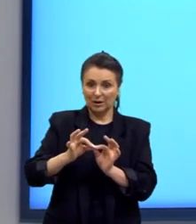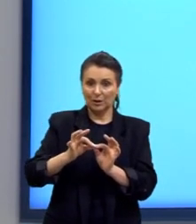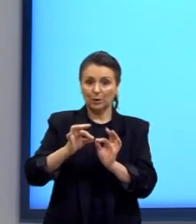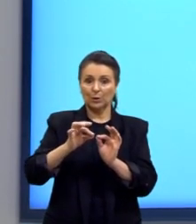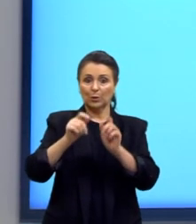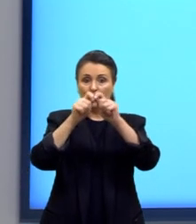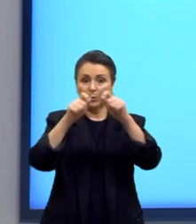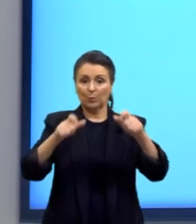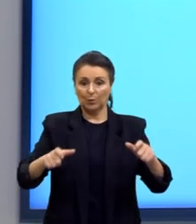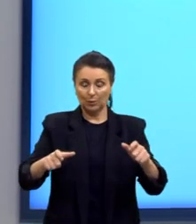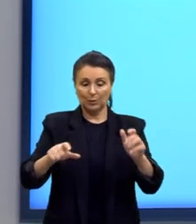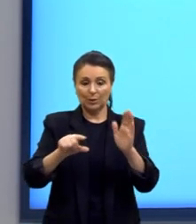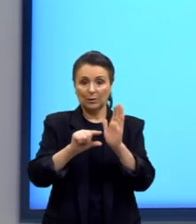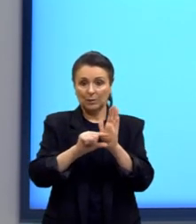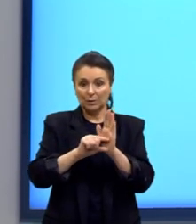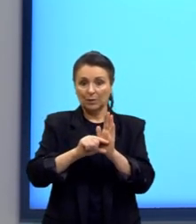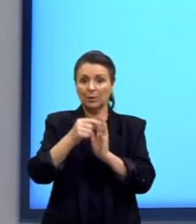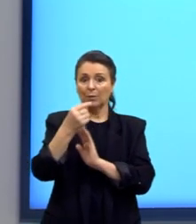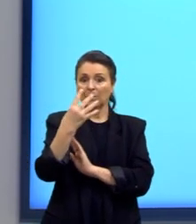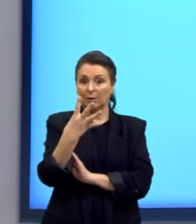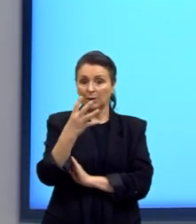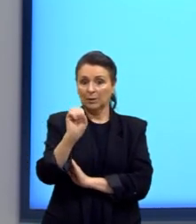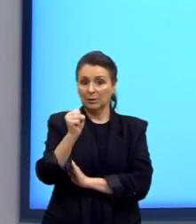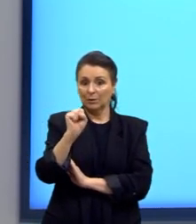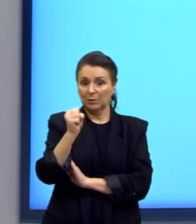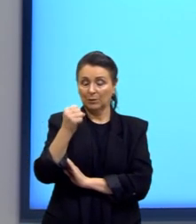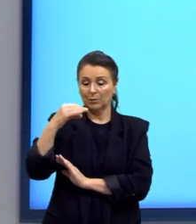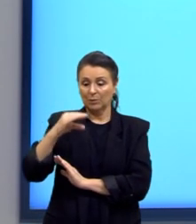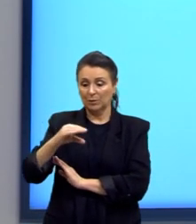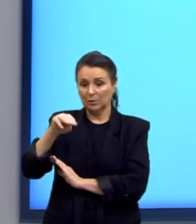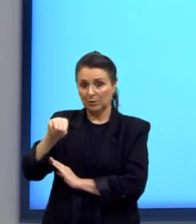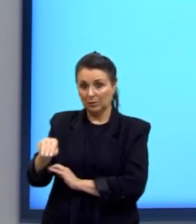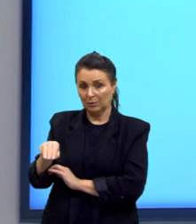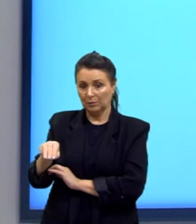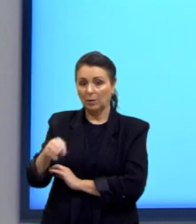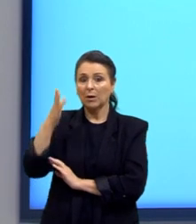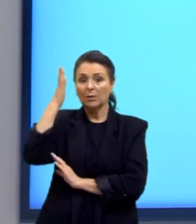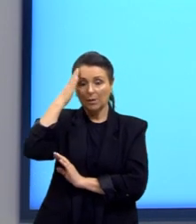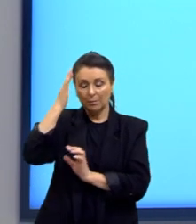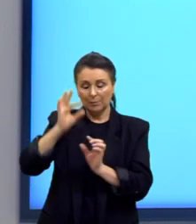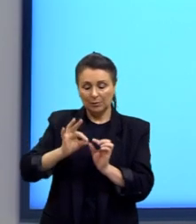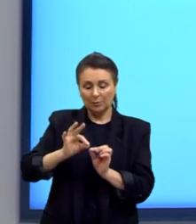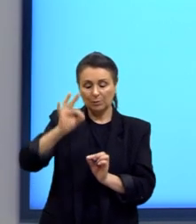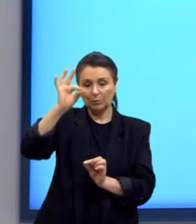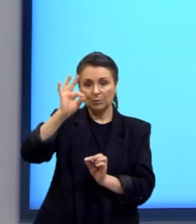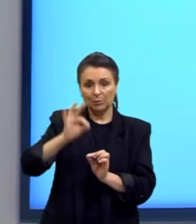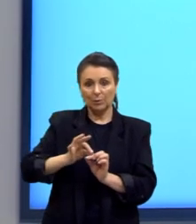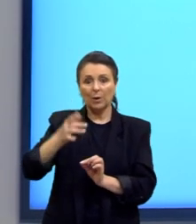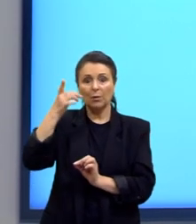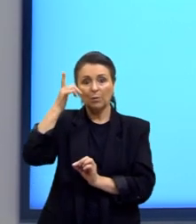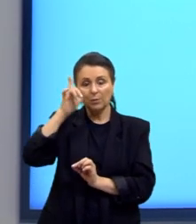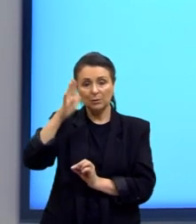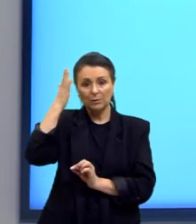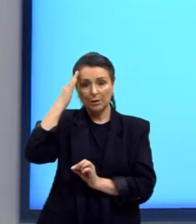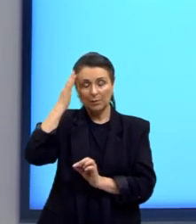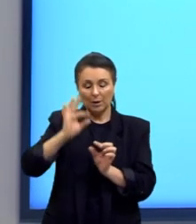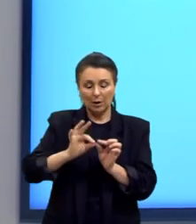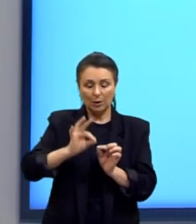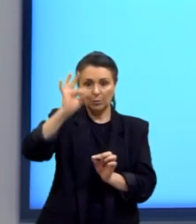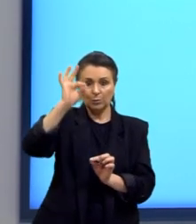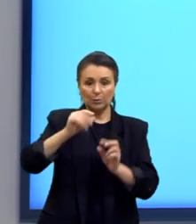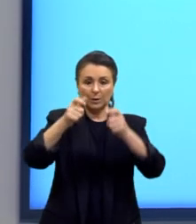menor seria de 48 cm sabendo essa altura eu consigo determinar a altura